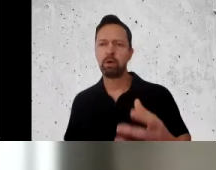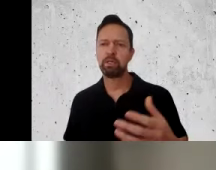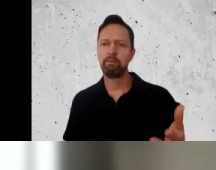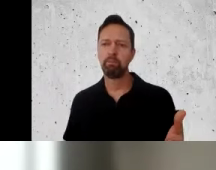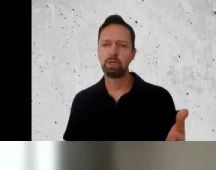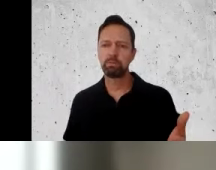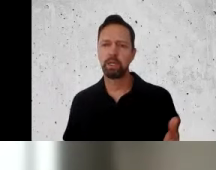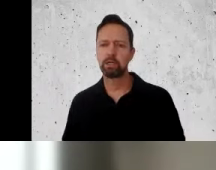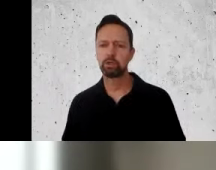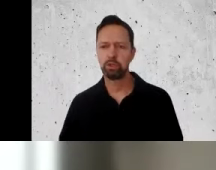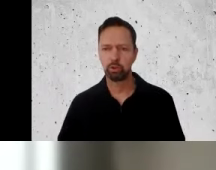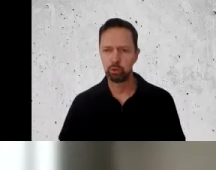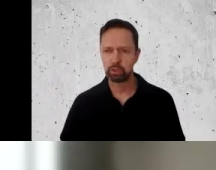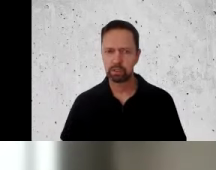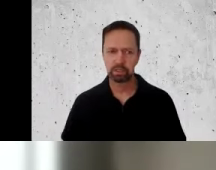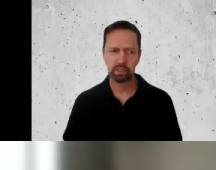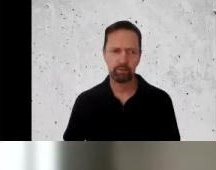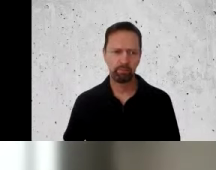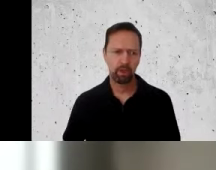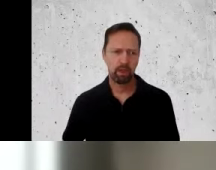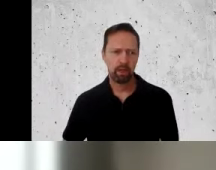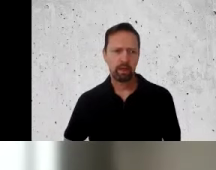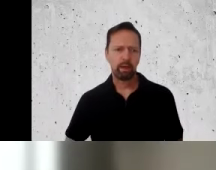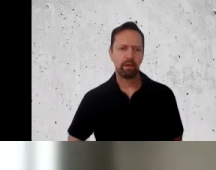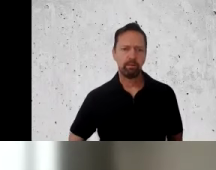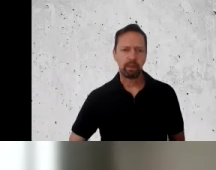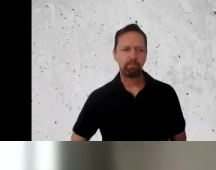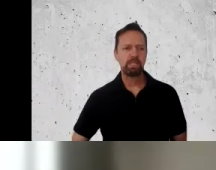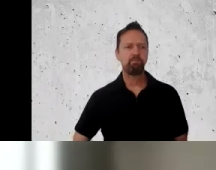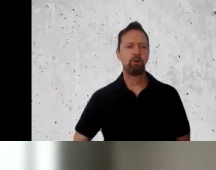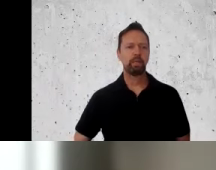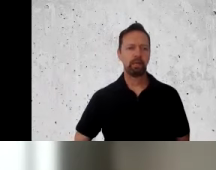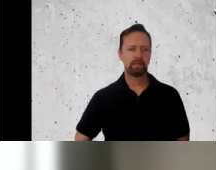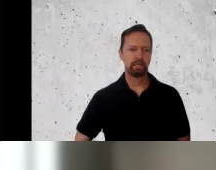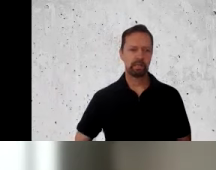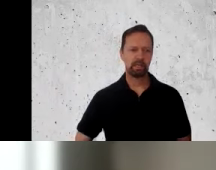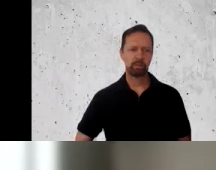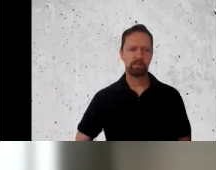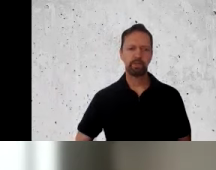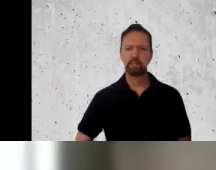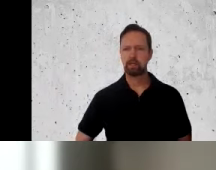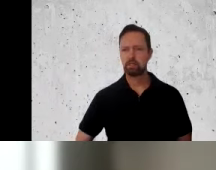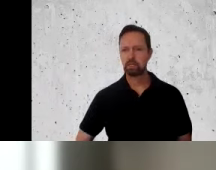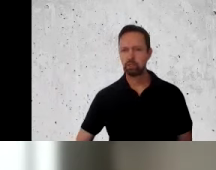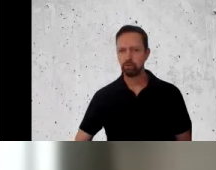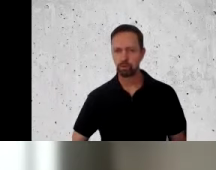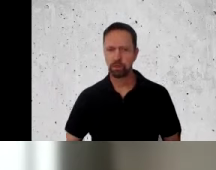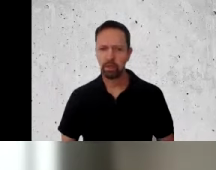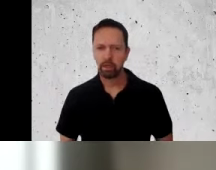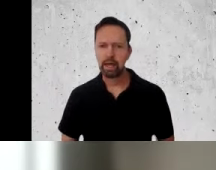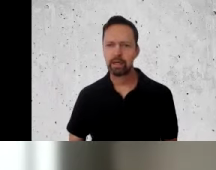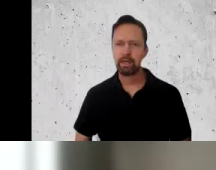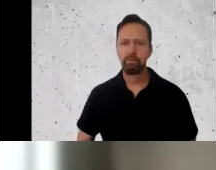que pode ter boas explicações de custo de transação. A principal delas é essa aqui, a especificidade de